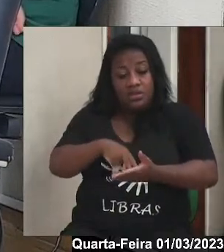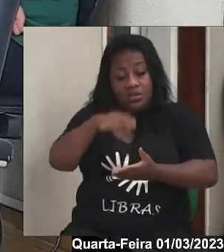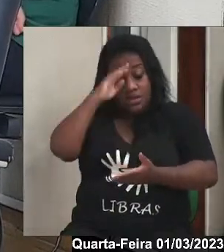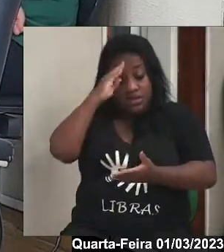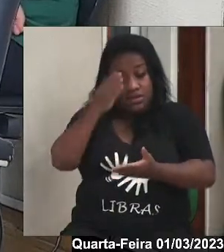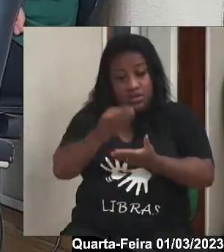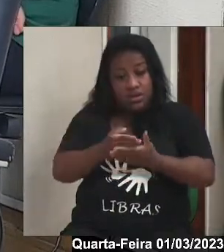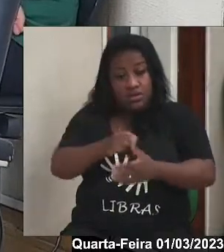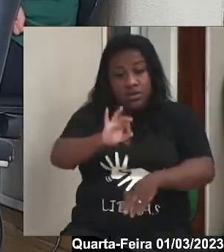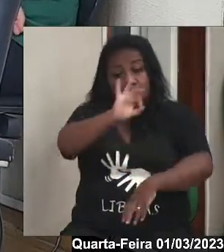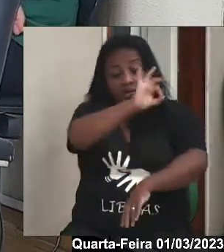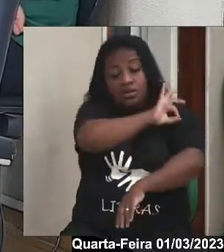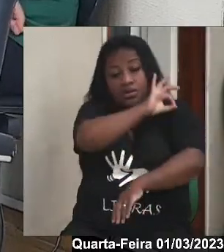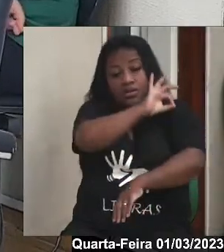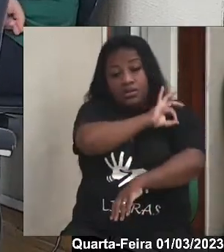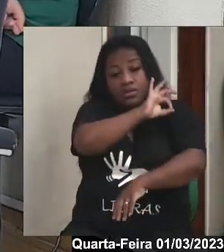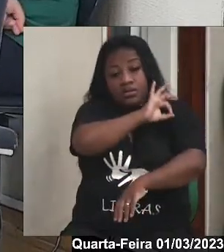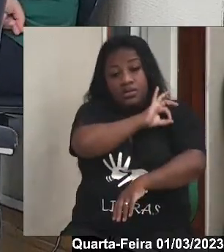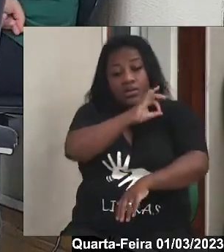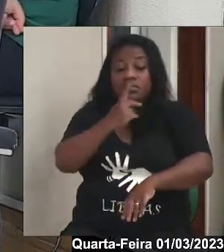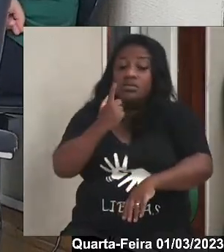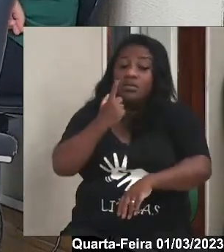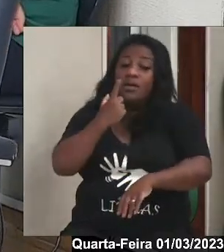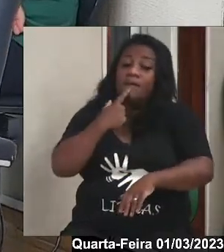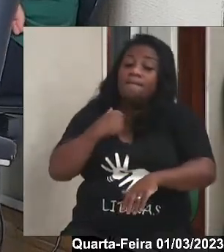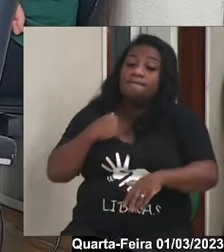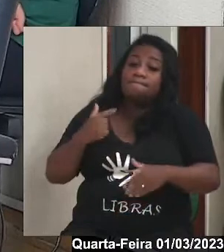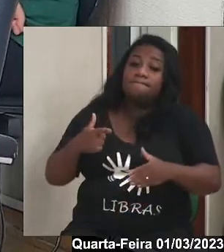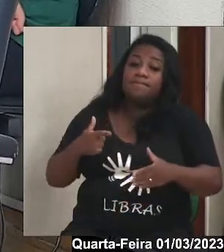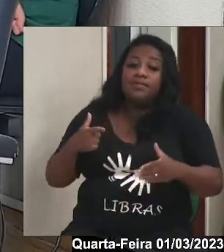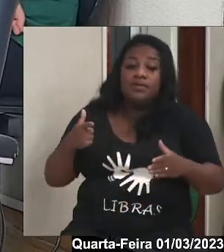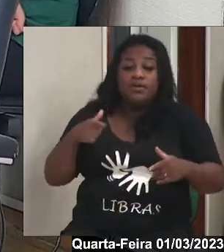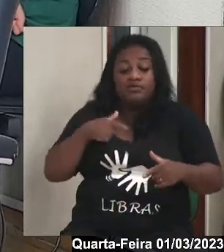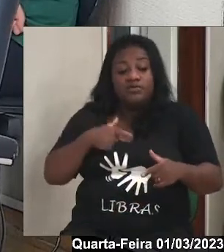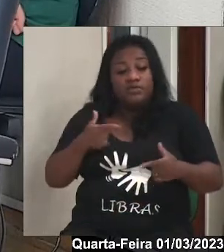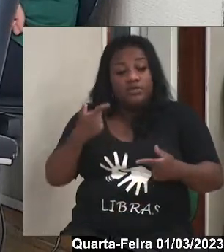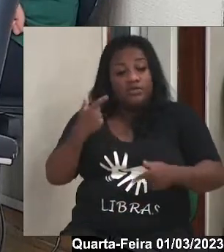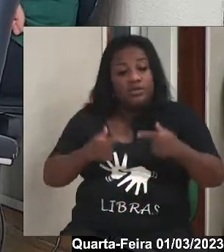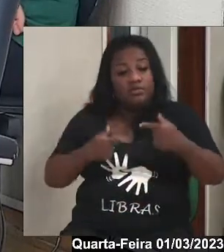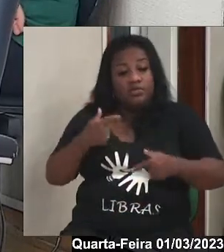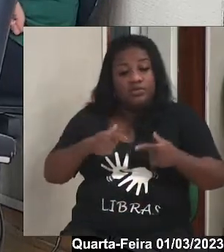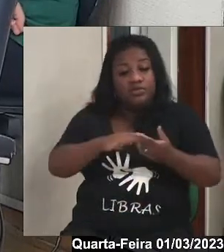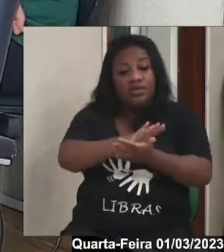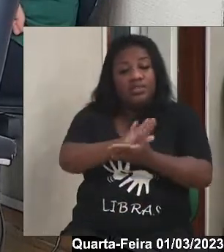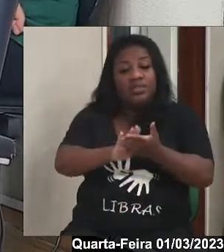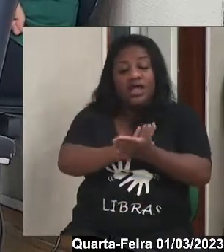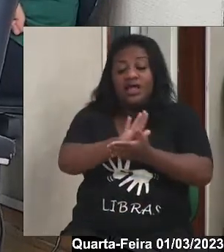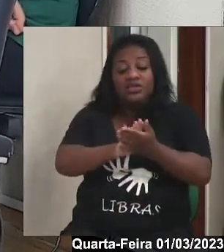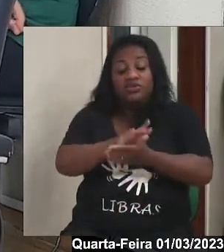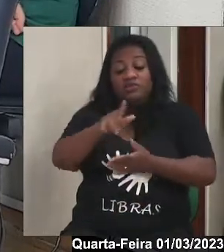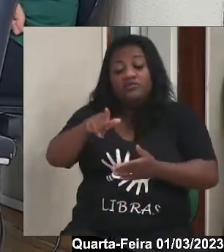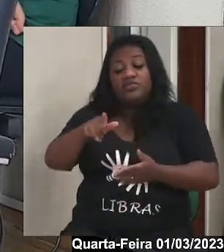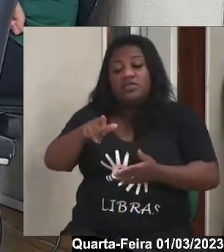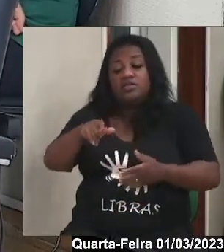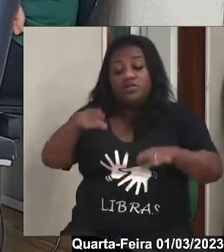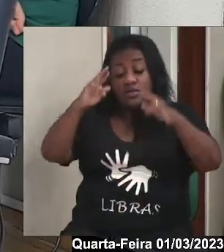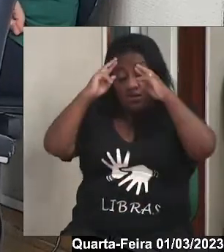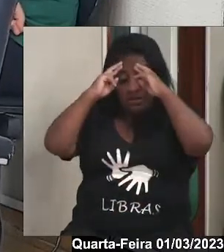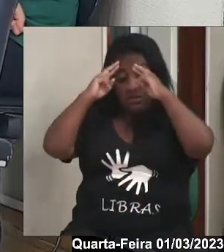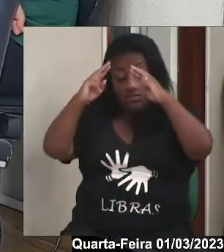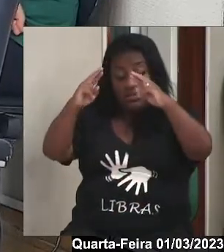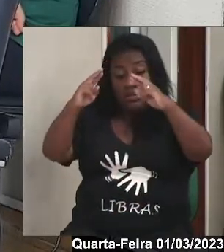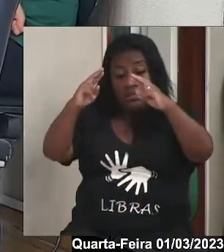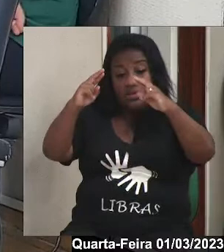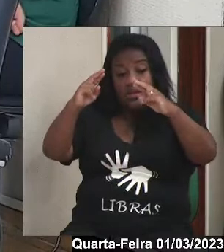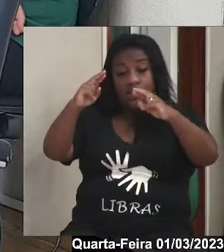Ney Santos, que é o prefeito da cidade, mas o senhor mesmo não tem capital político para debater nada na cidade. O senhor não tem moral para debater nada